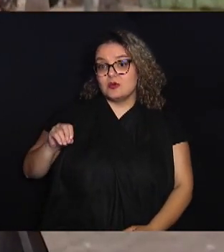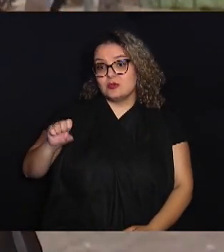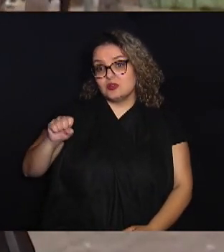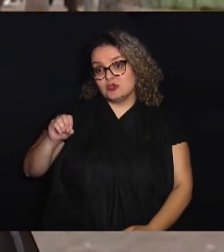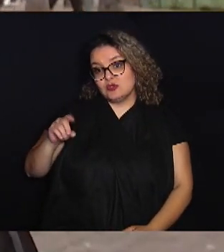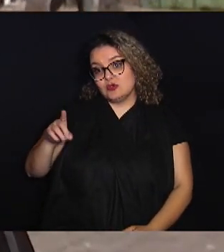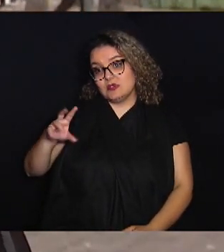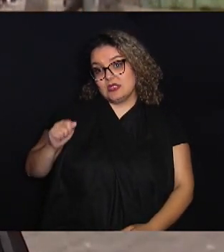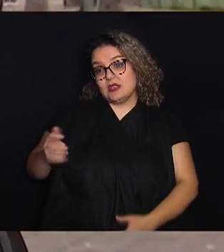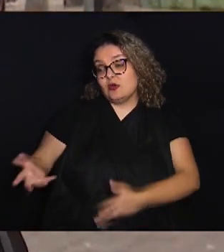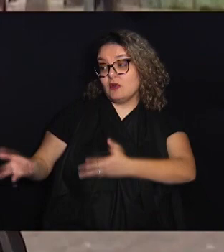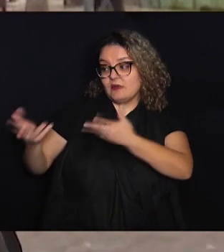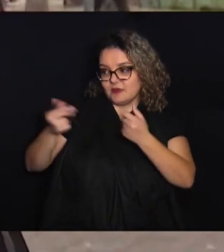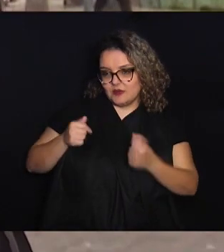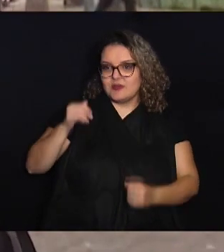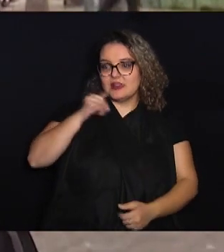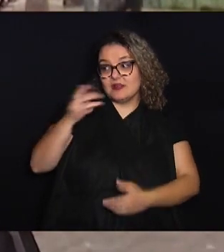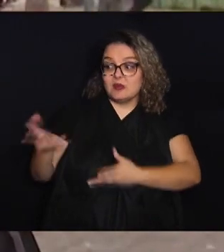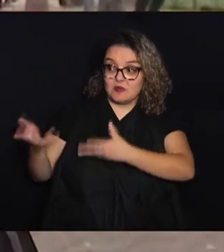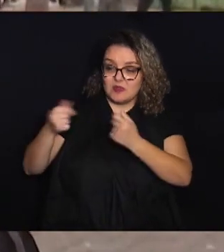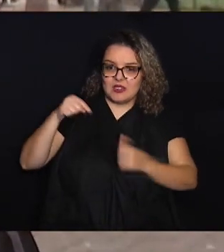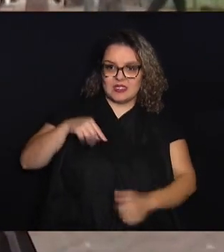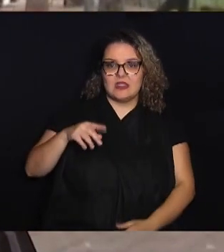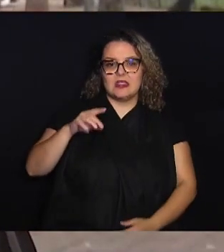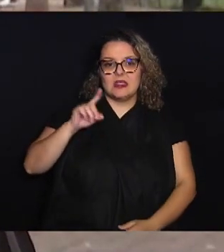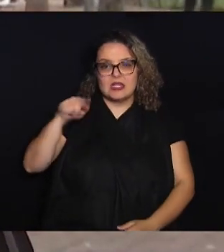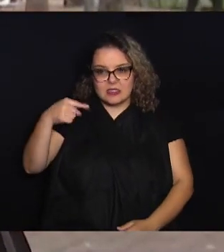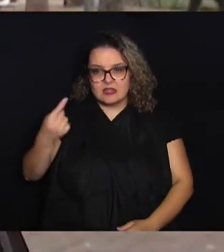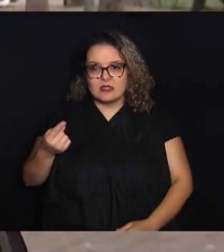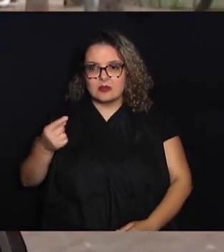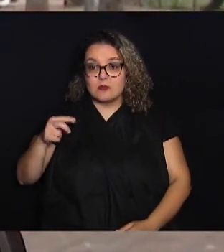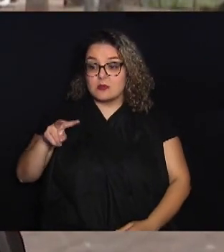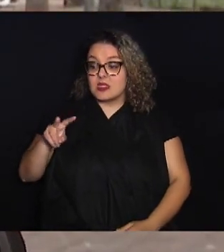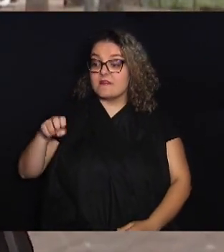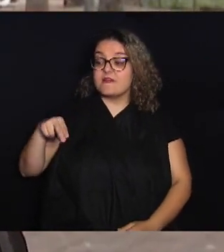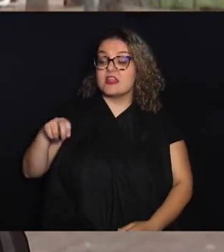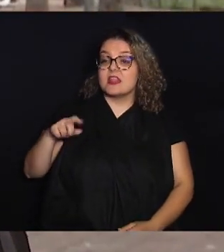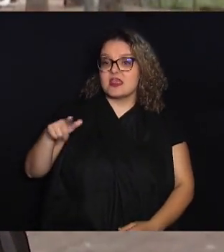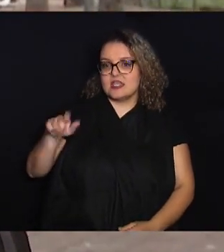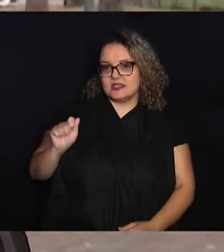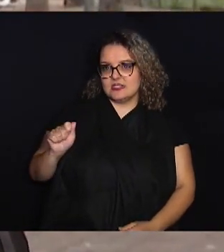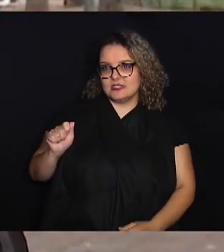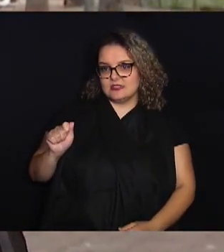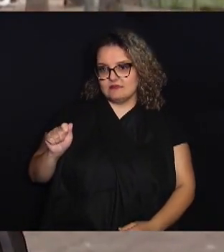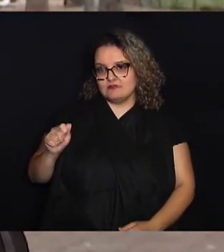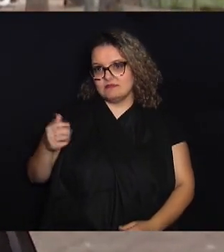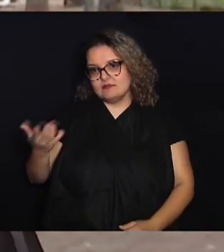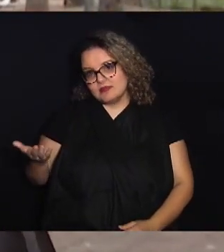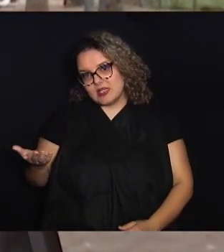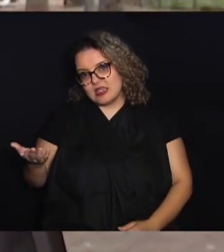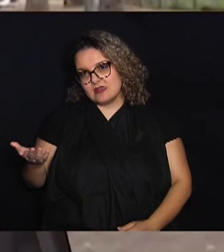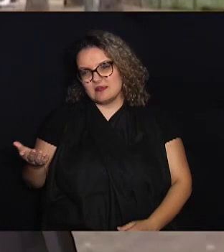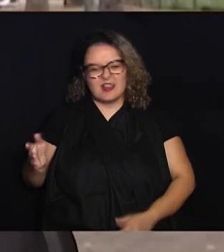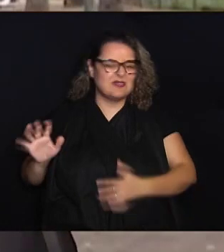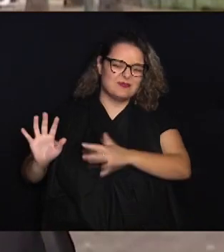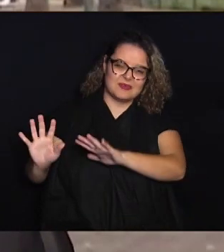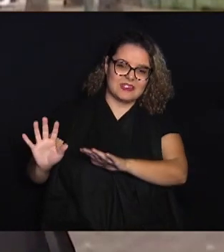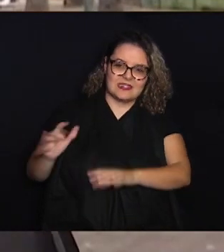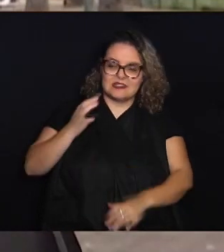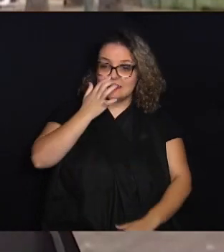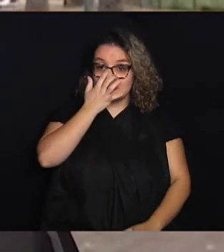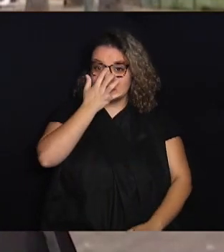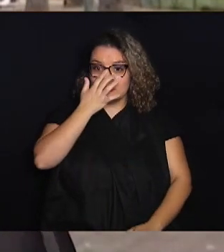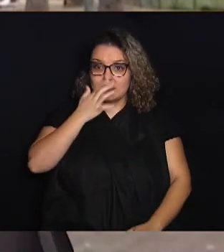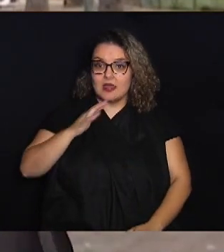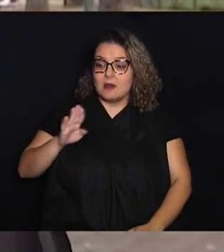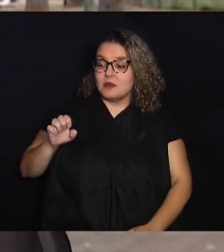da Itália para ir para lá, né? Ele ia, na realidade, ele ia para Veneza, mas aí ele recusou e veio para